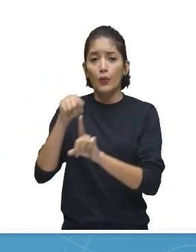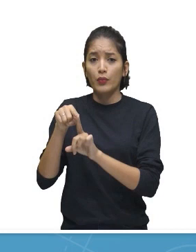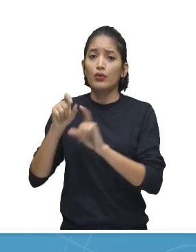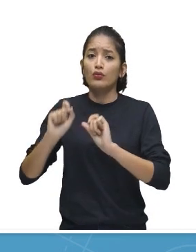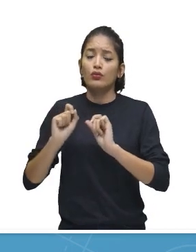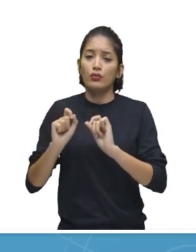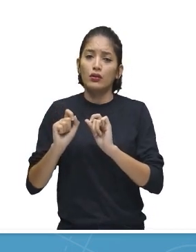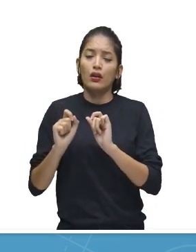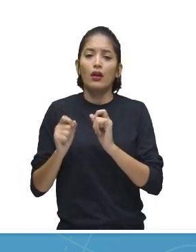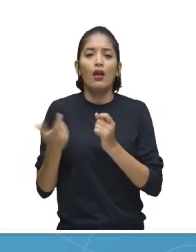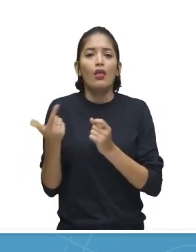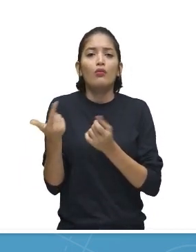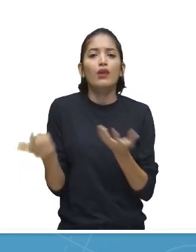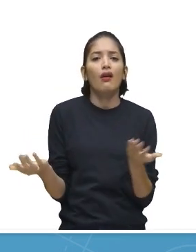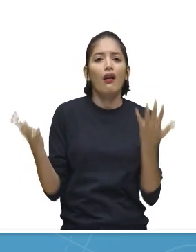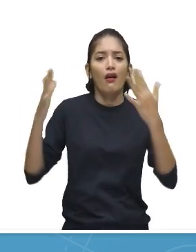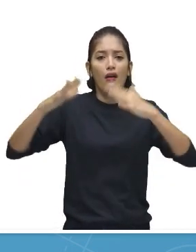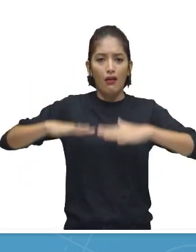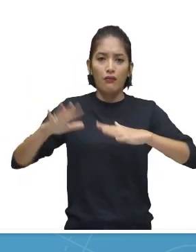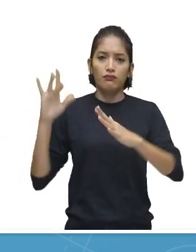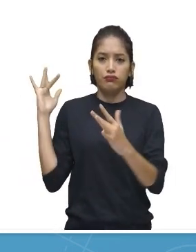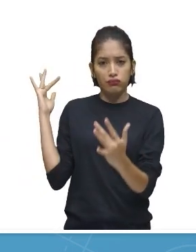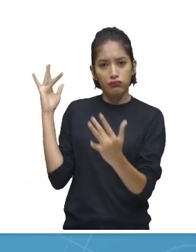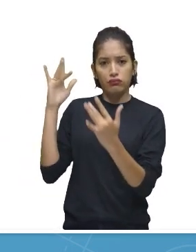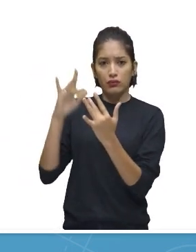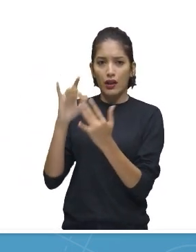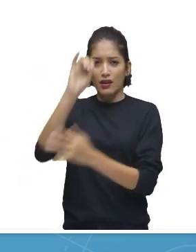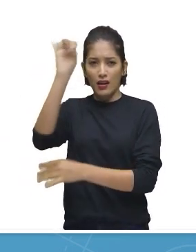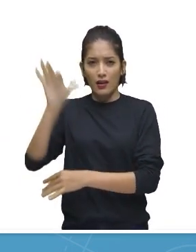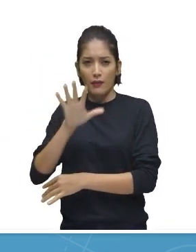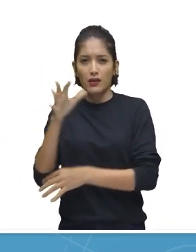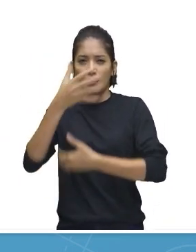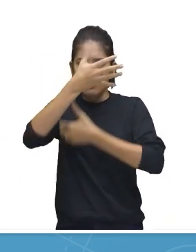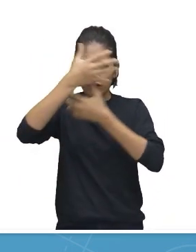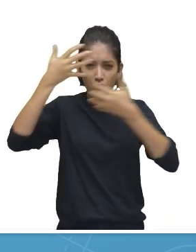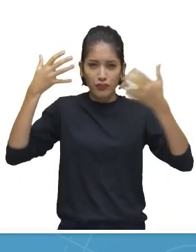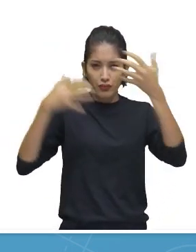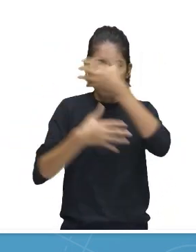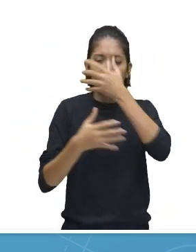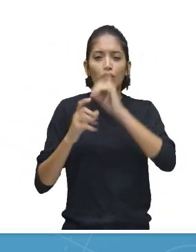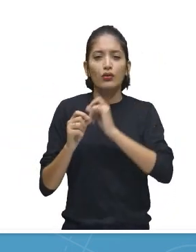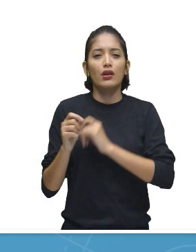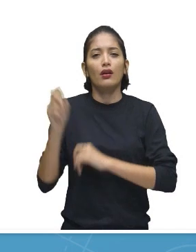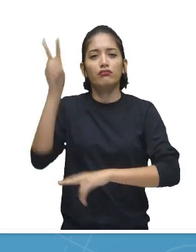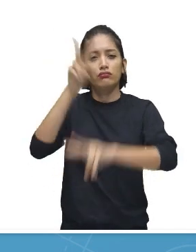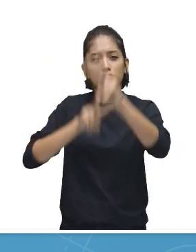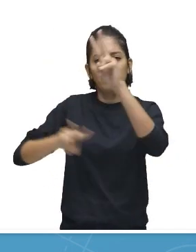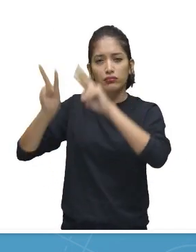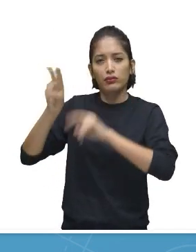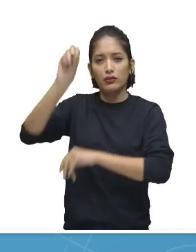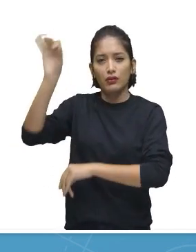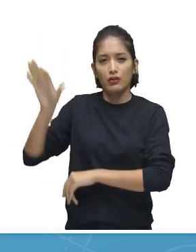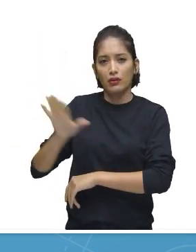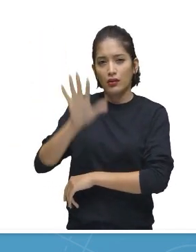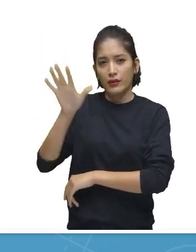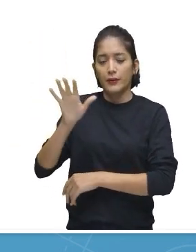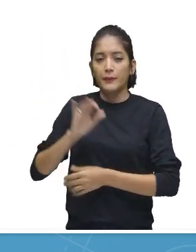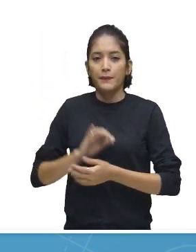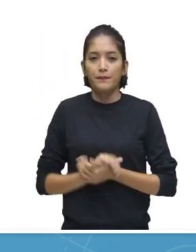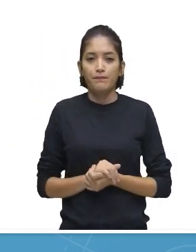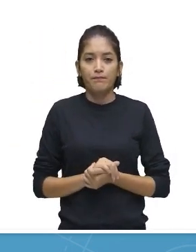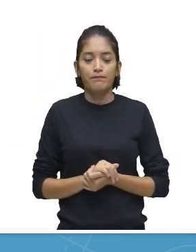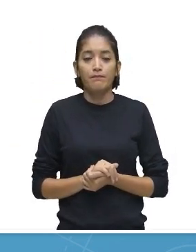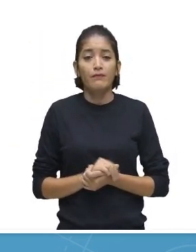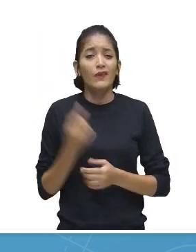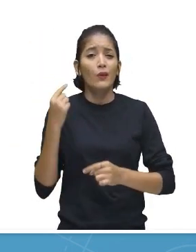de harmonia clássica das figuras, na decomposição da realidade. Essa tela subverteu o sentido da